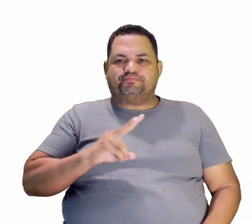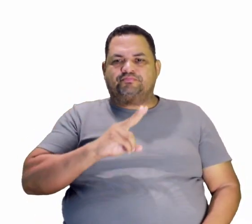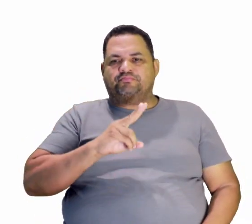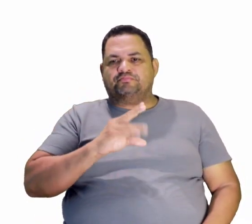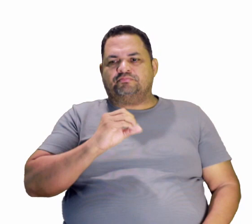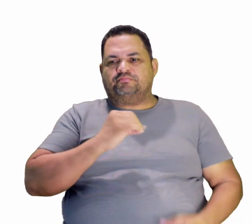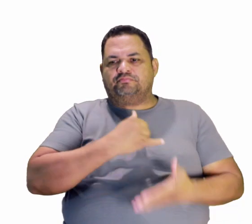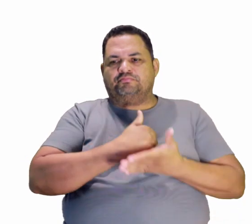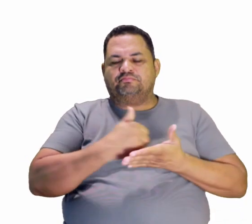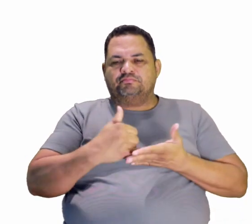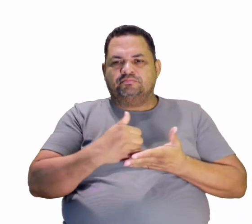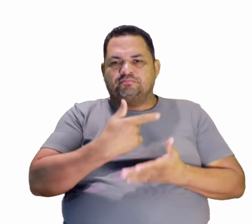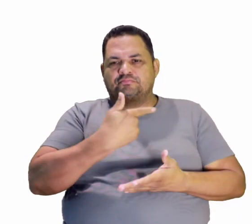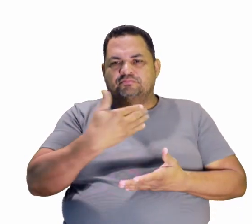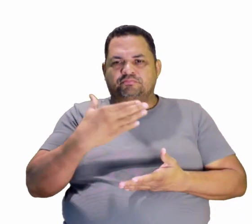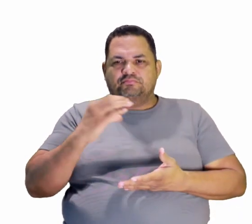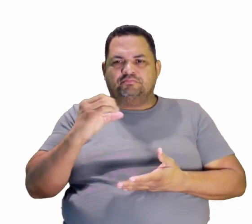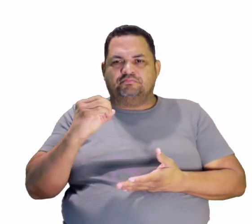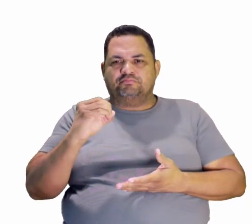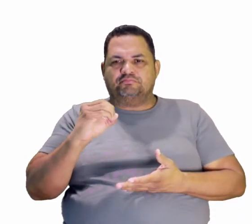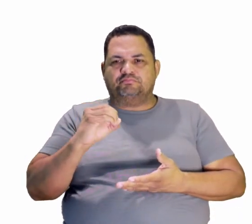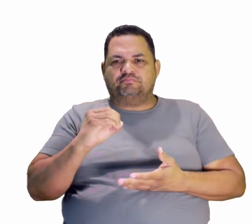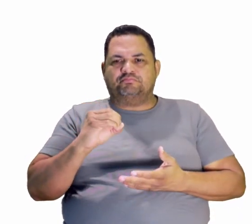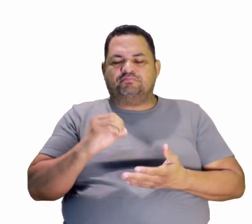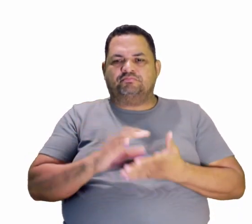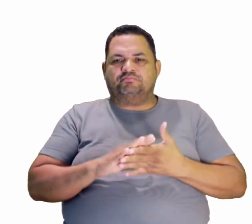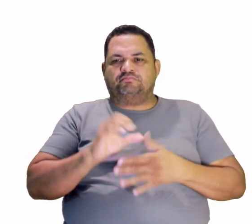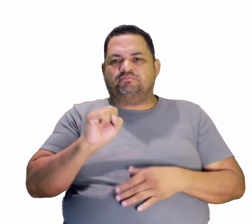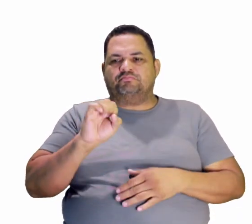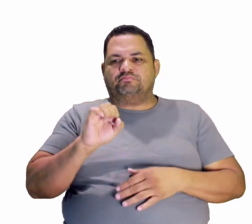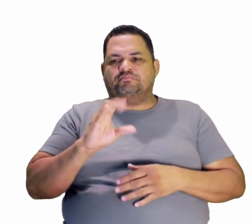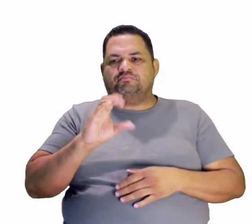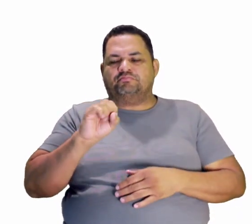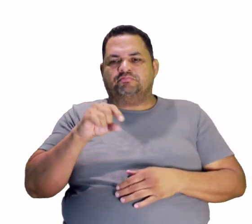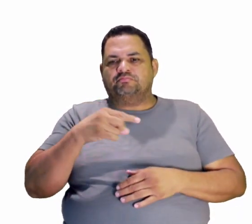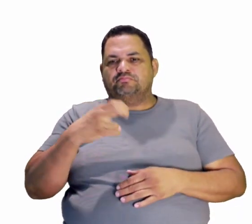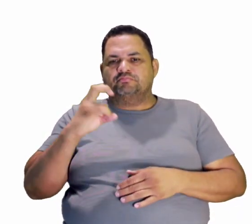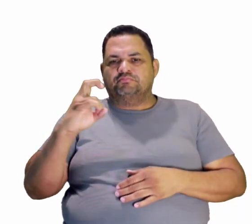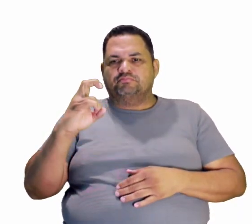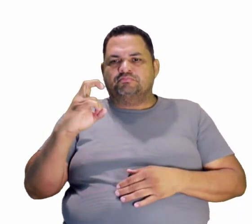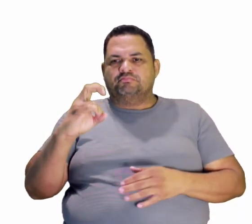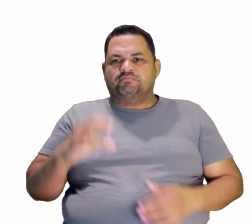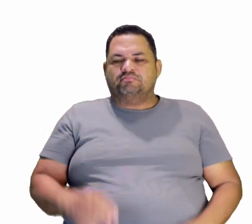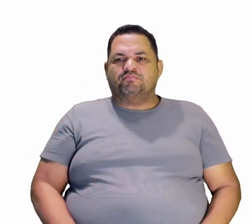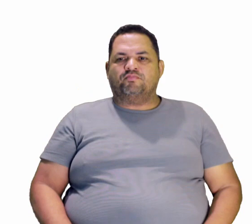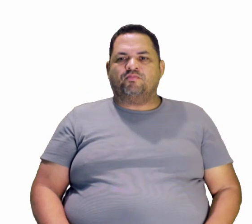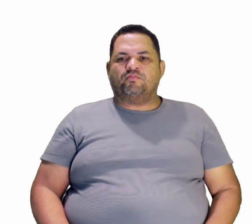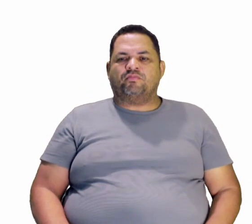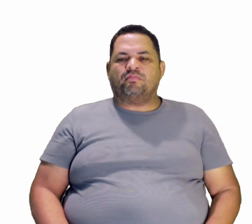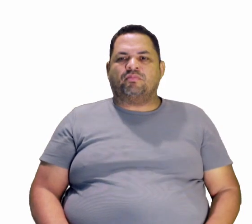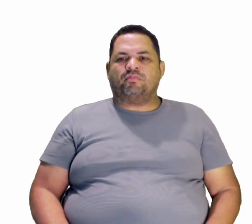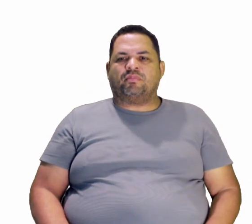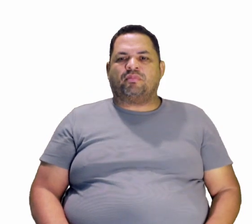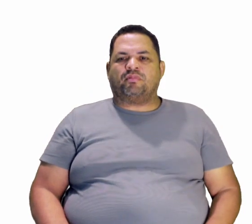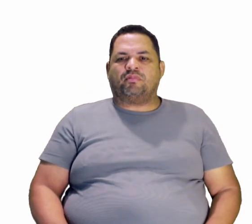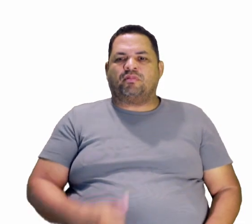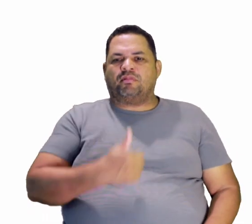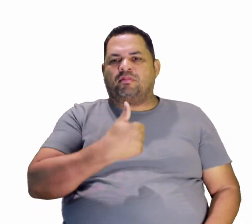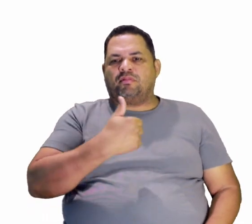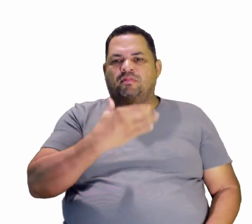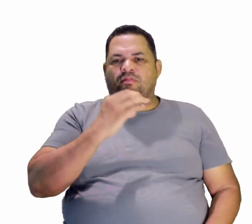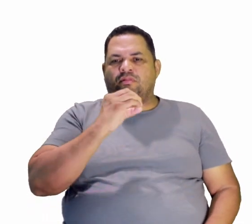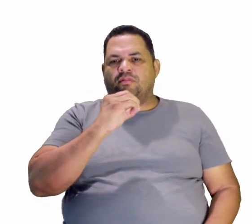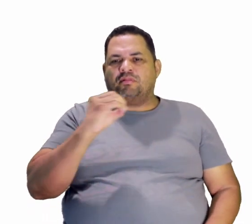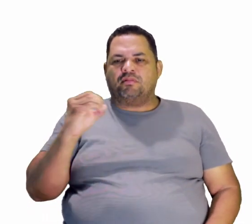foi de 200, sabendo que seno de 30 graus é 0,5, né? Então, 100 metros por